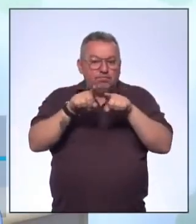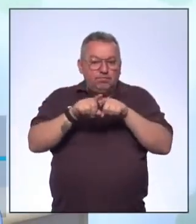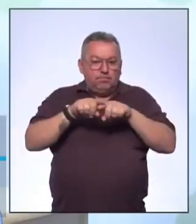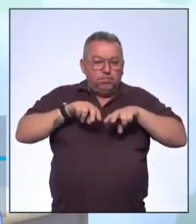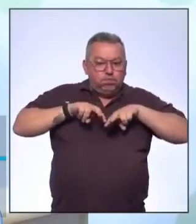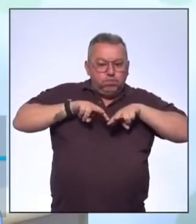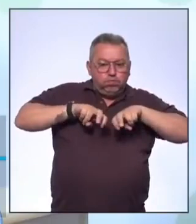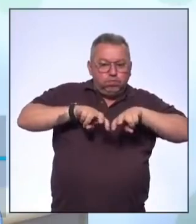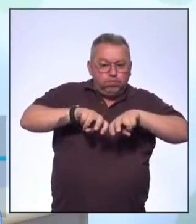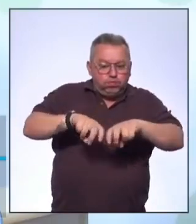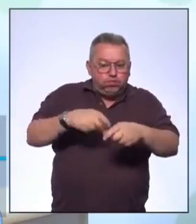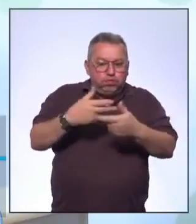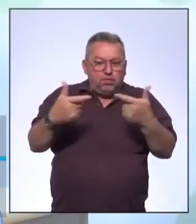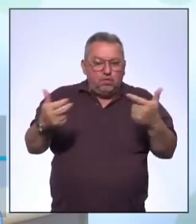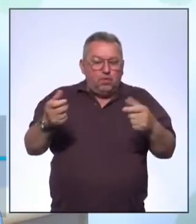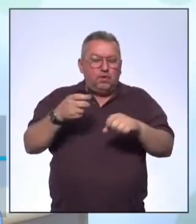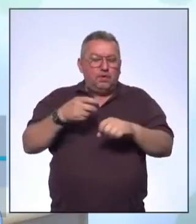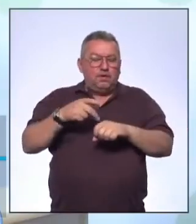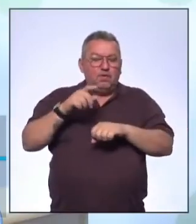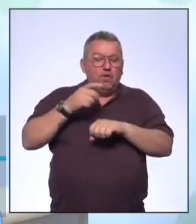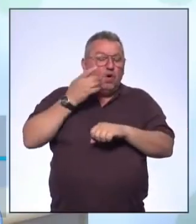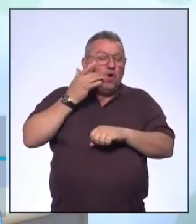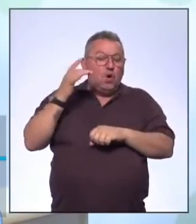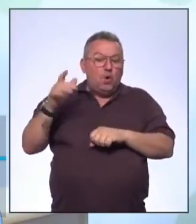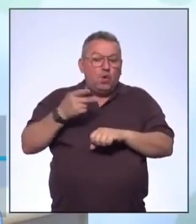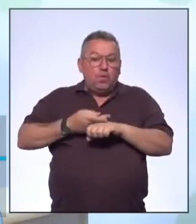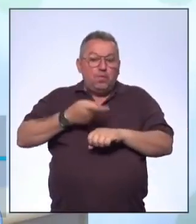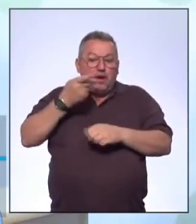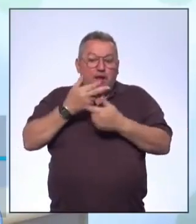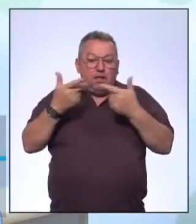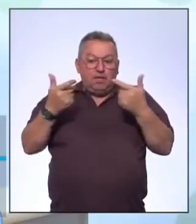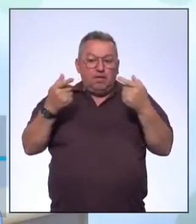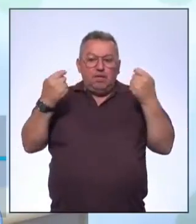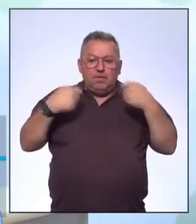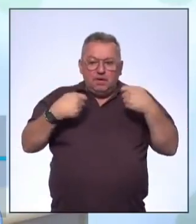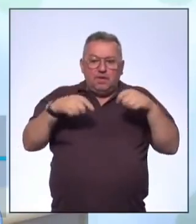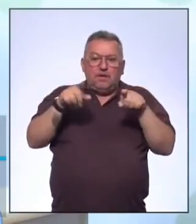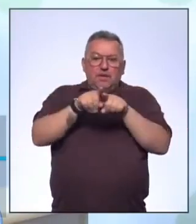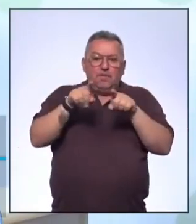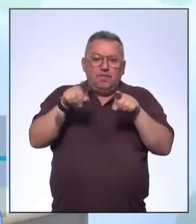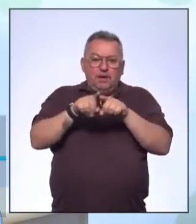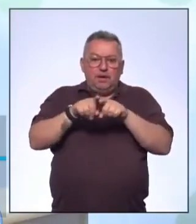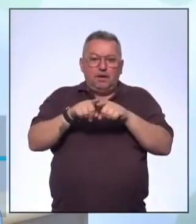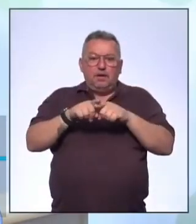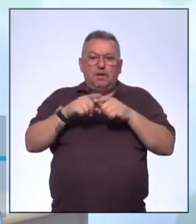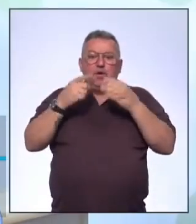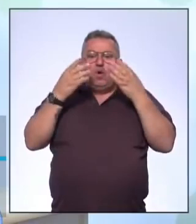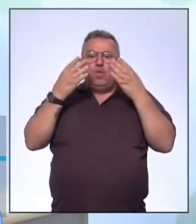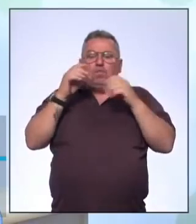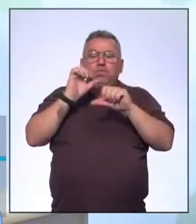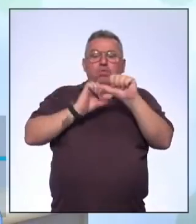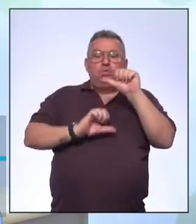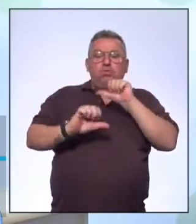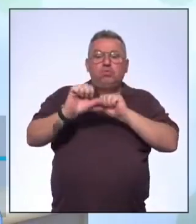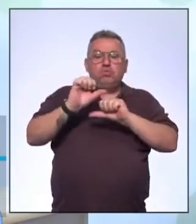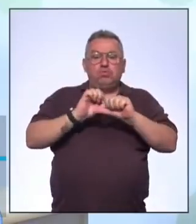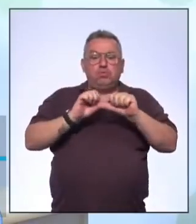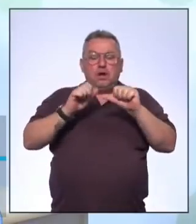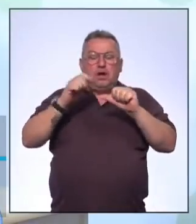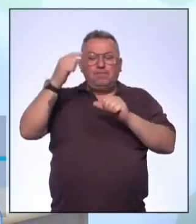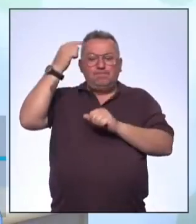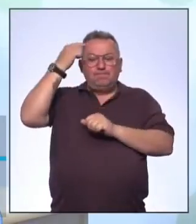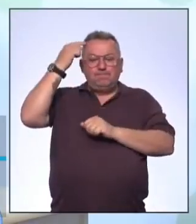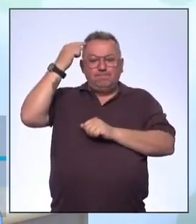extração dos metais preciosos, era necessário também mudar o espaço